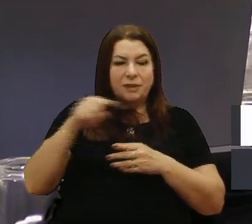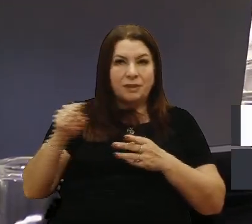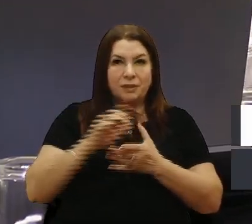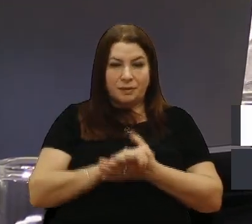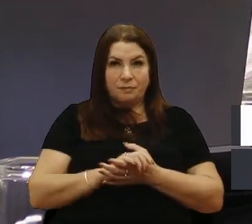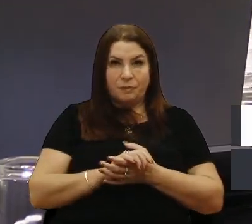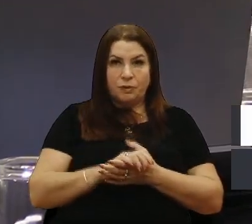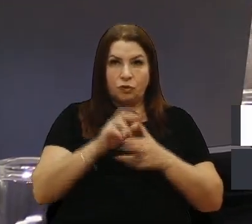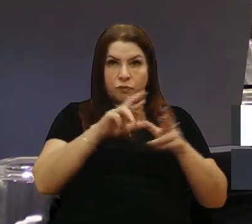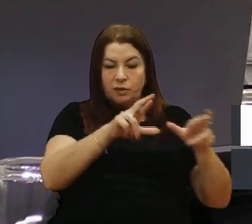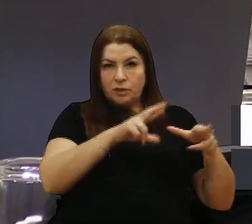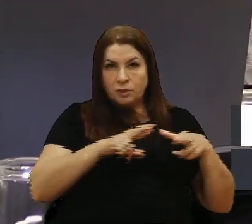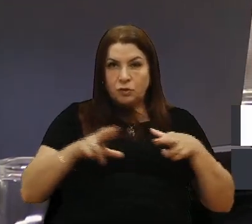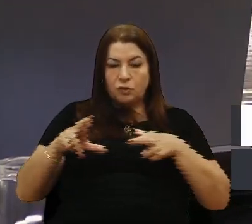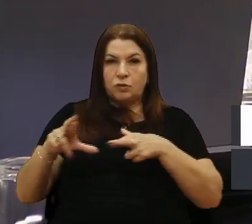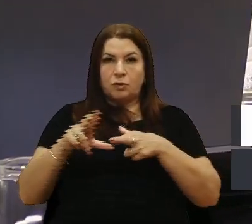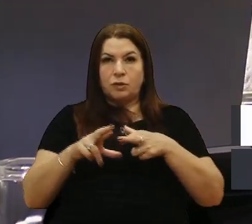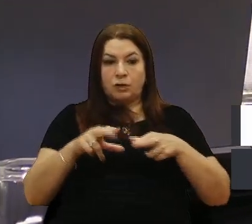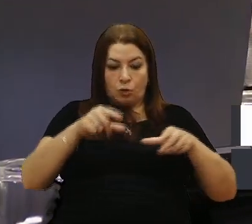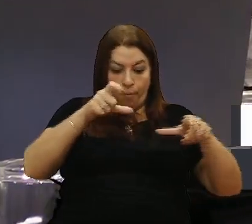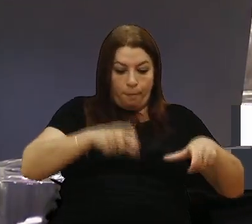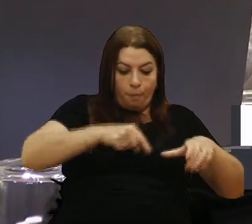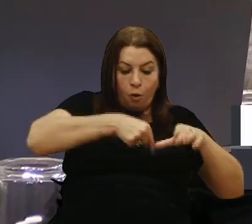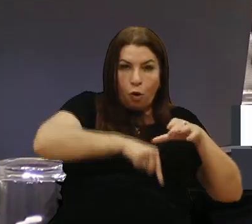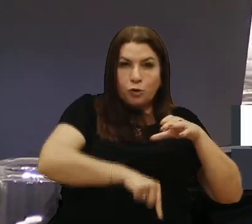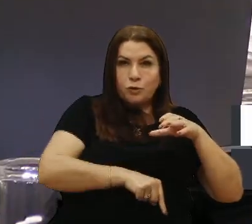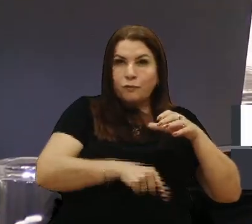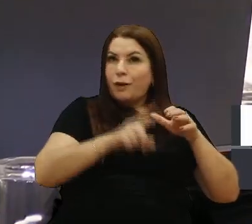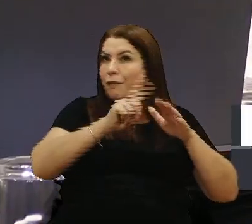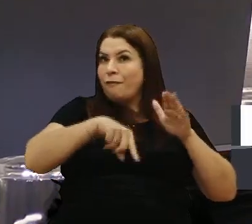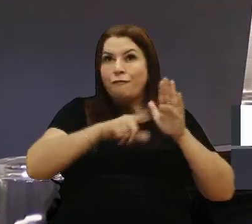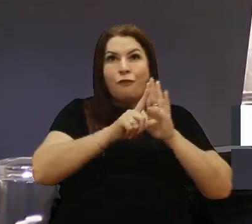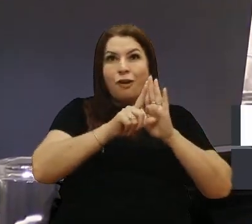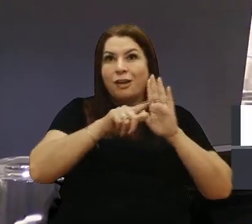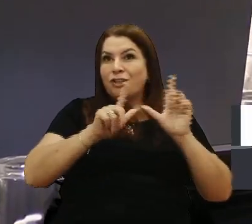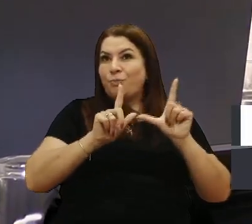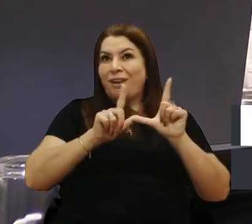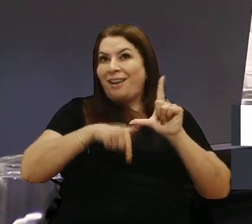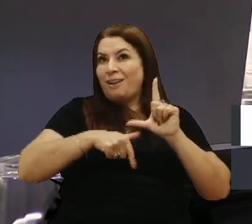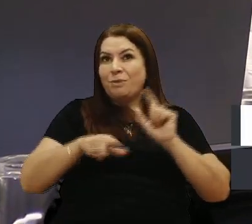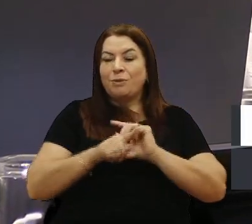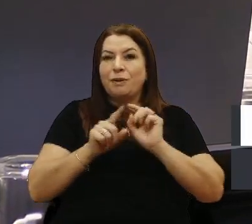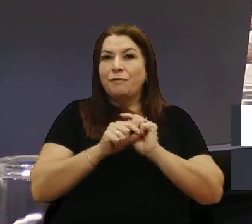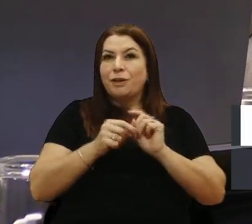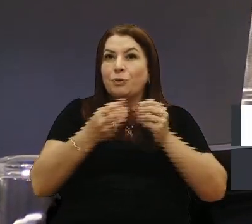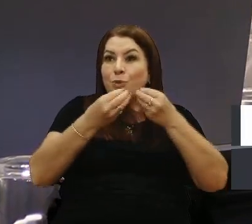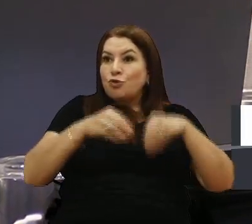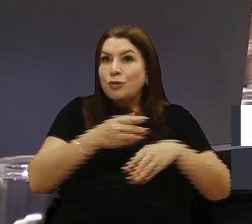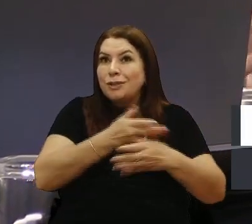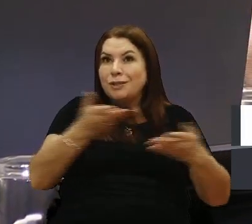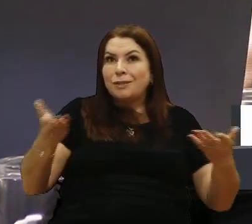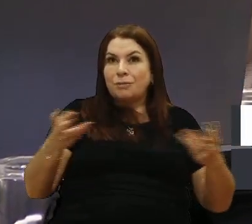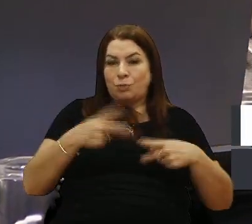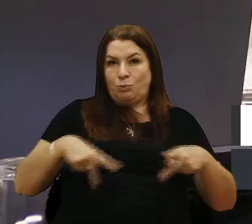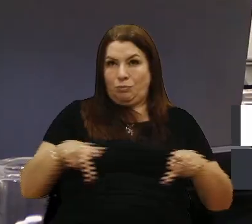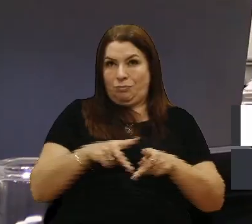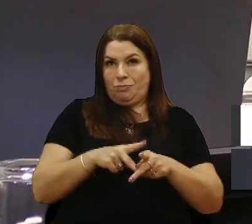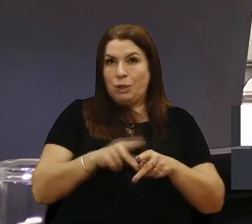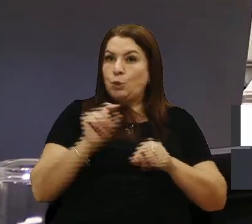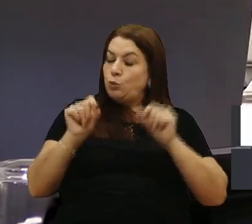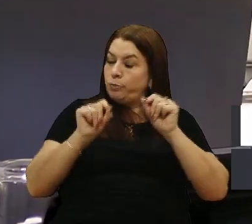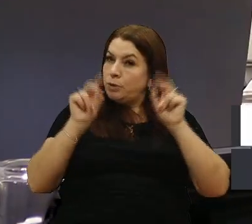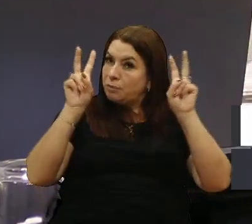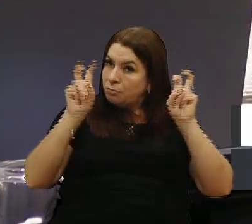vários poços artesianos são furados ilegalmente e causam prejuízo inestimável para a população posteriormente. E é sobre isso